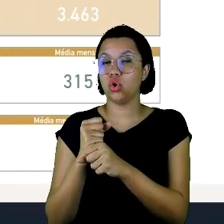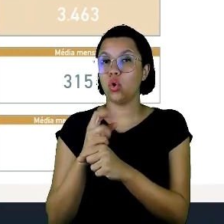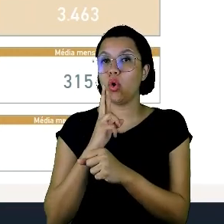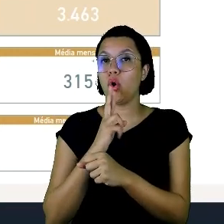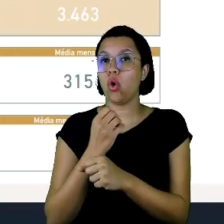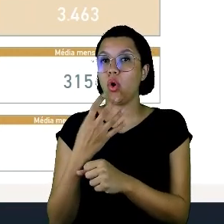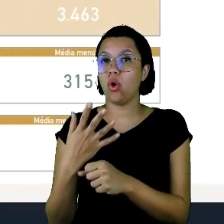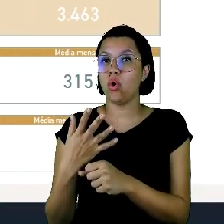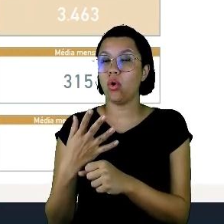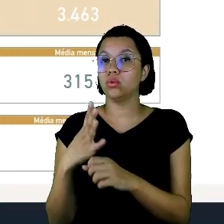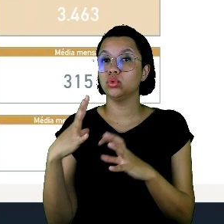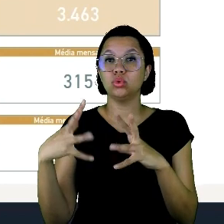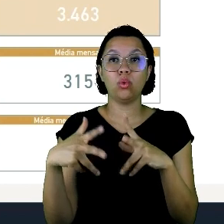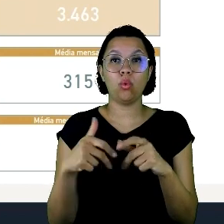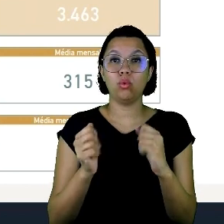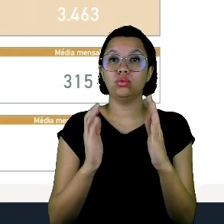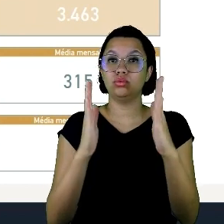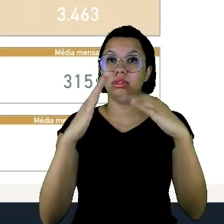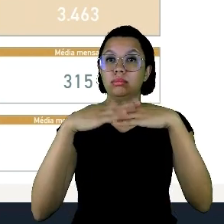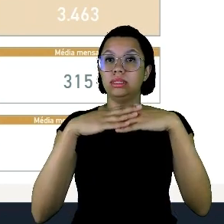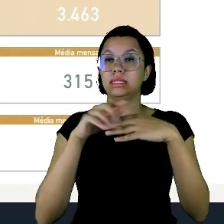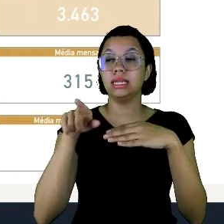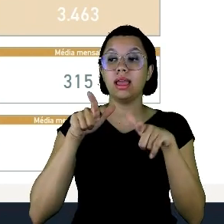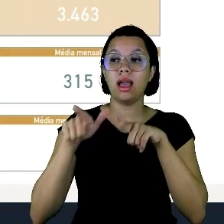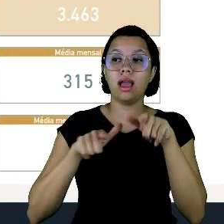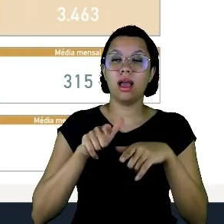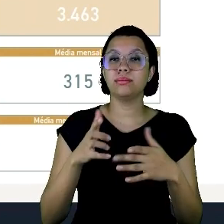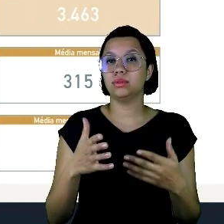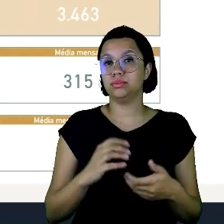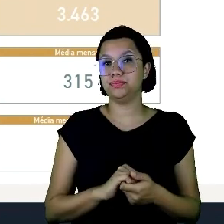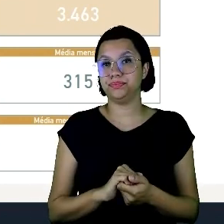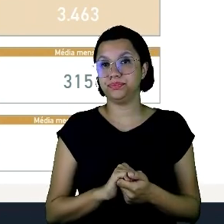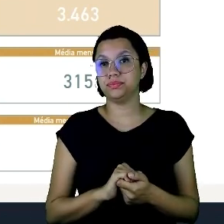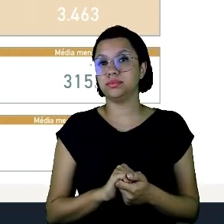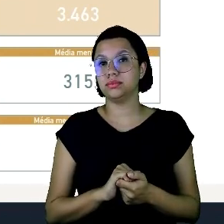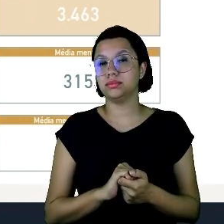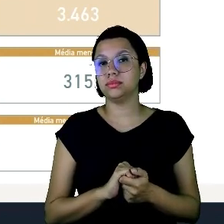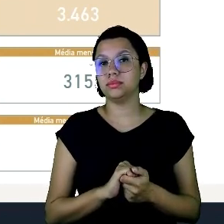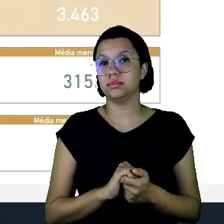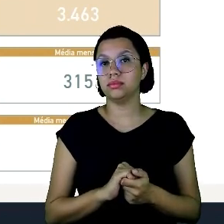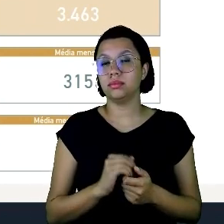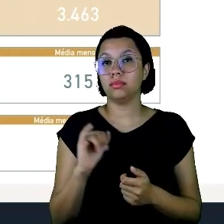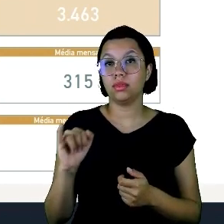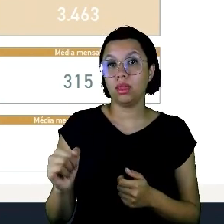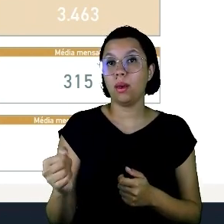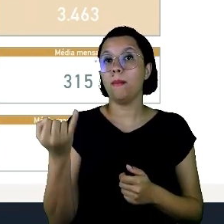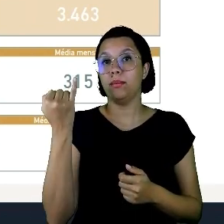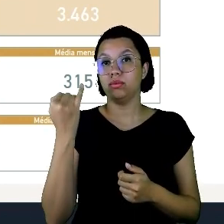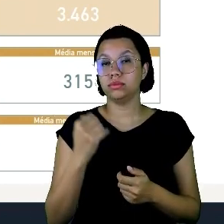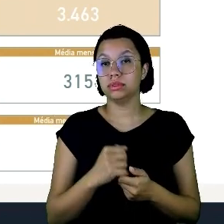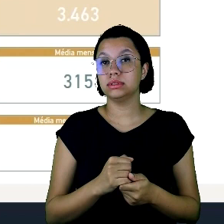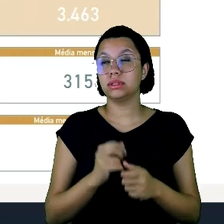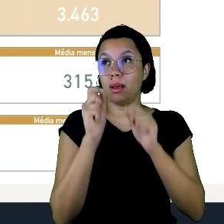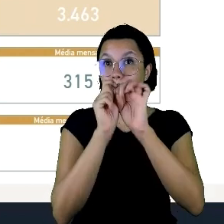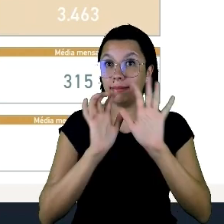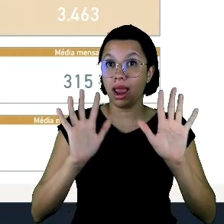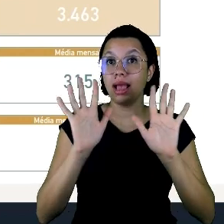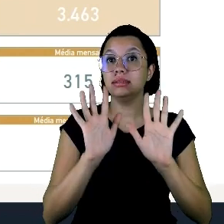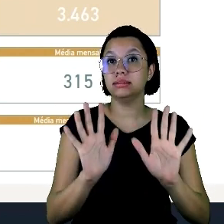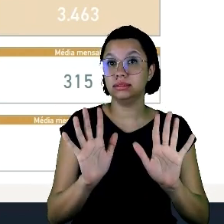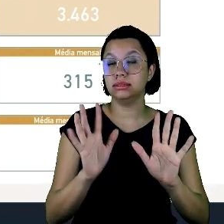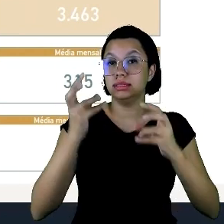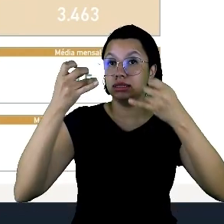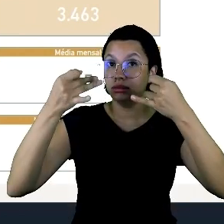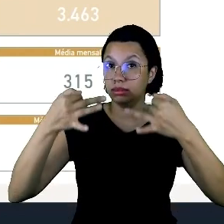ele soma a produtividade em todos os gabinetes que ele atuou. Vou aproveitar aqui